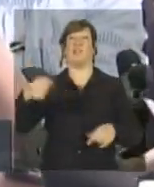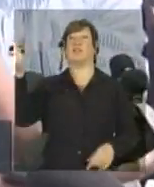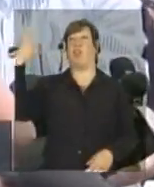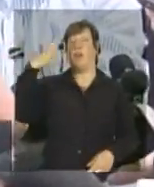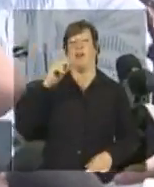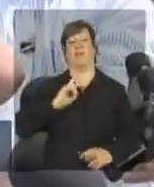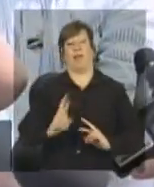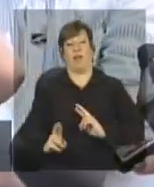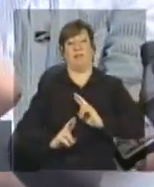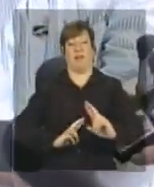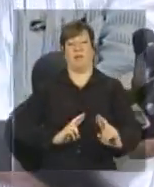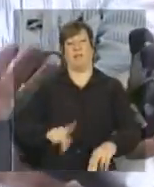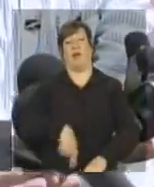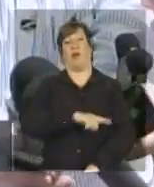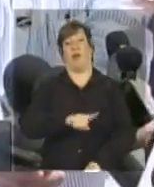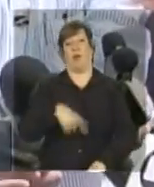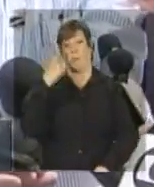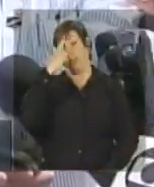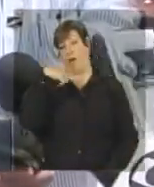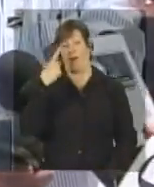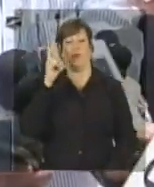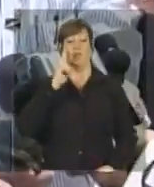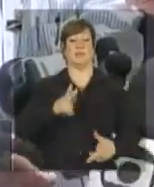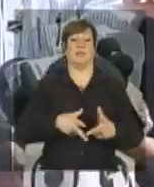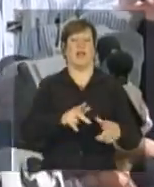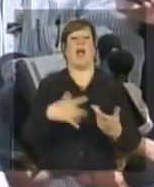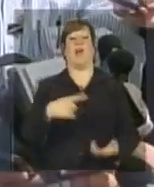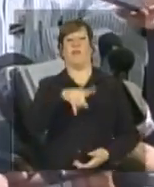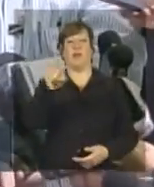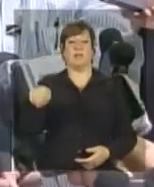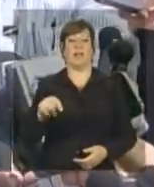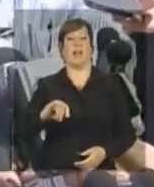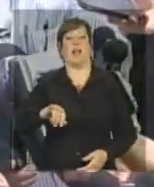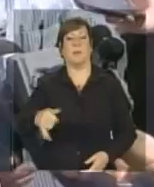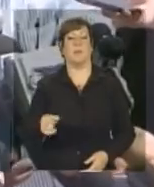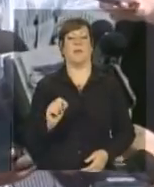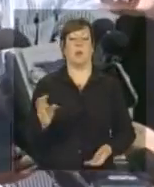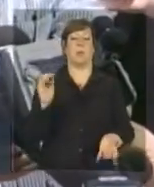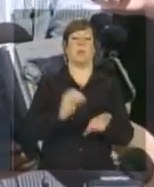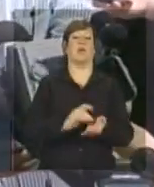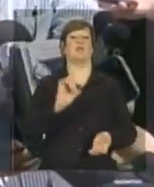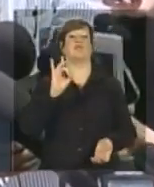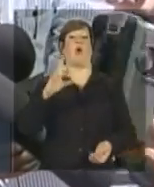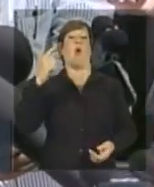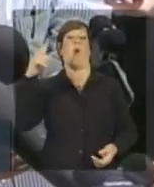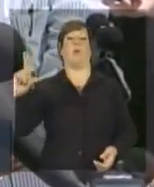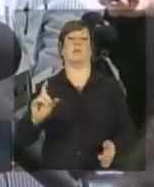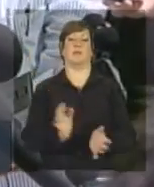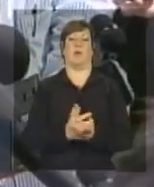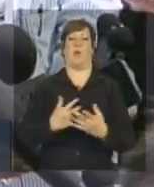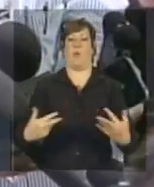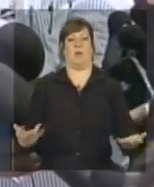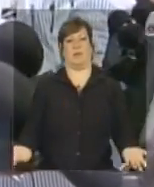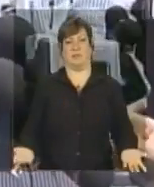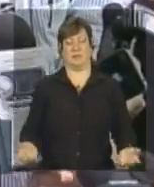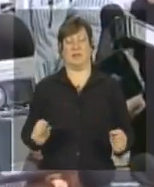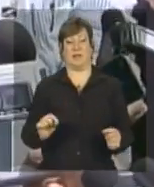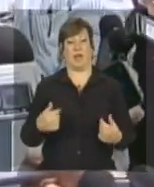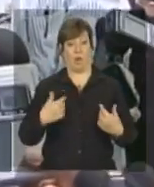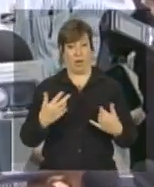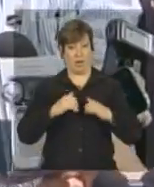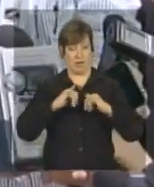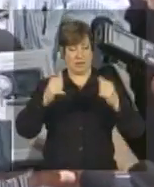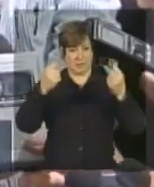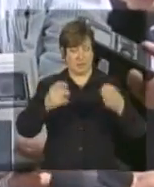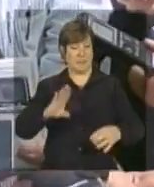sol falando uma hora sobre Transnordestina e vocês pegam e só põem a outra parte. Não, é porque é o Brasil inteiro. Eu, então, estou